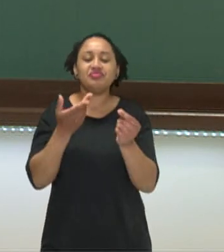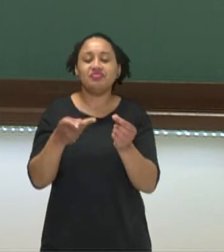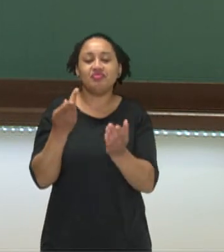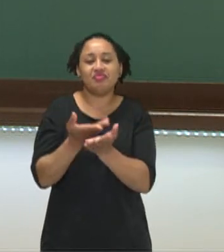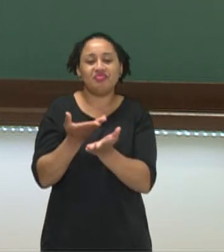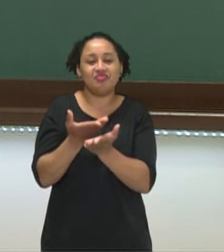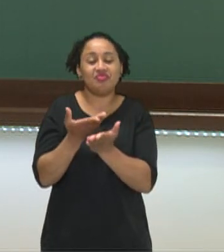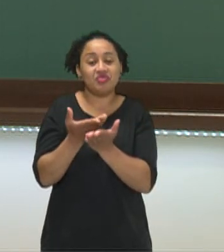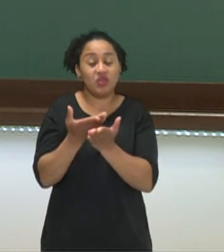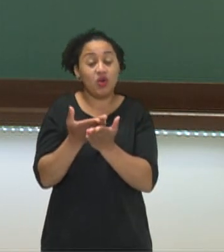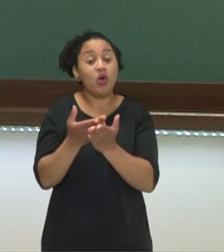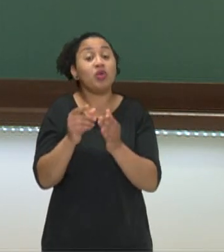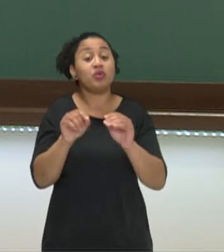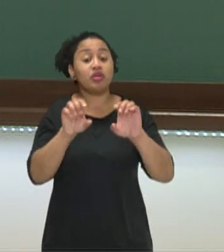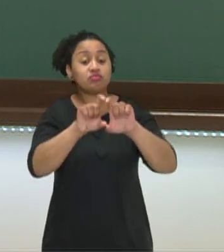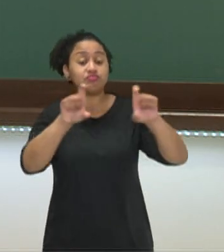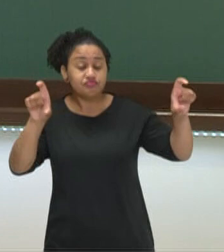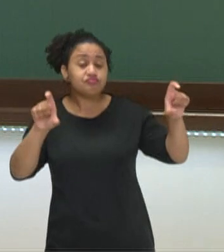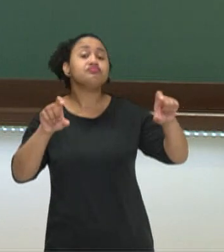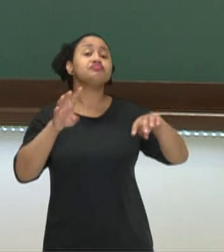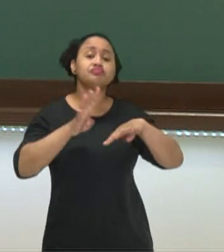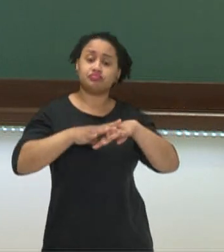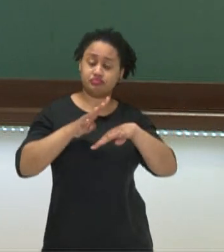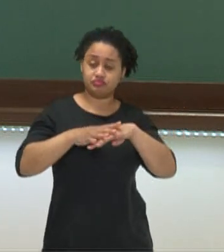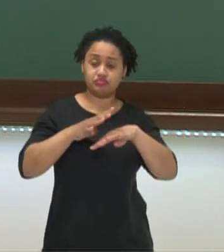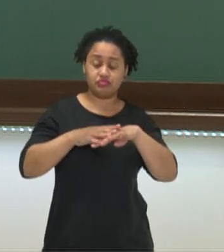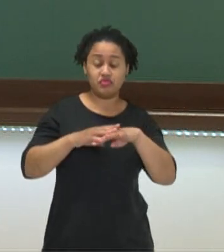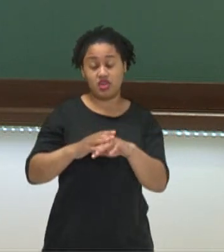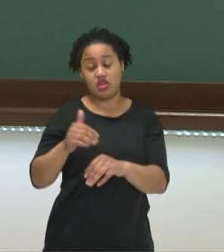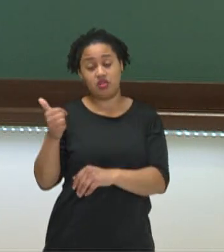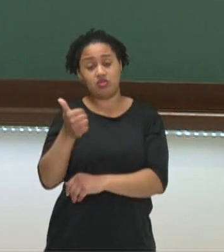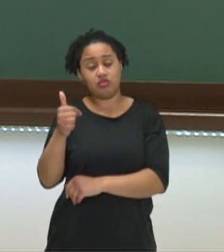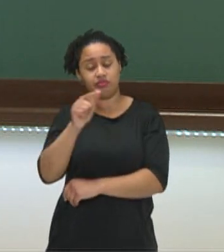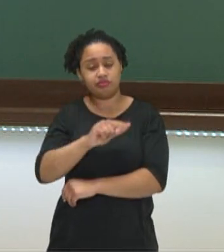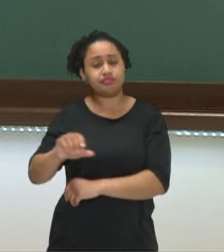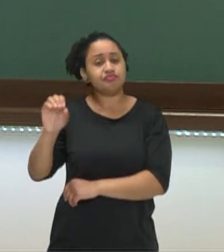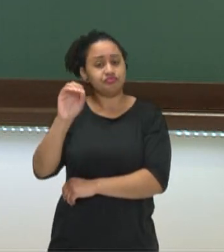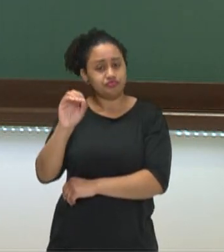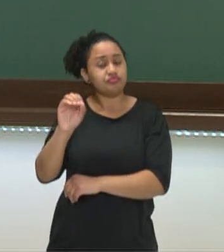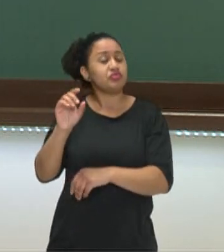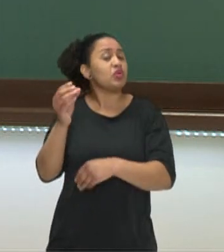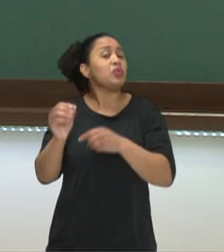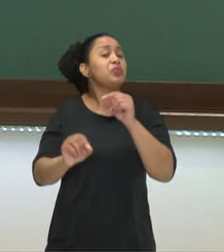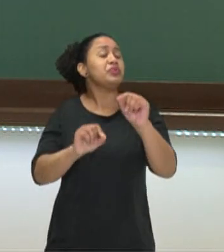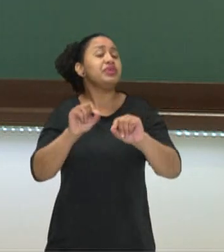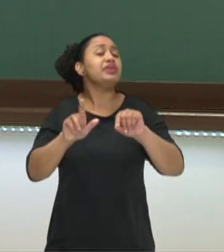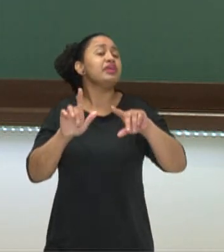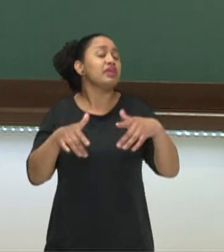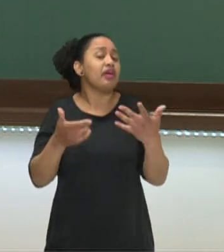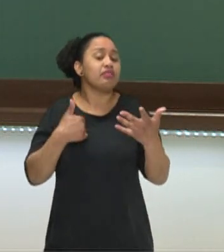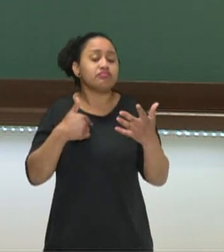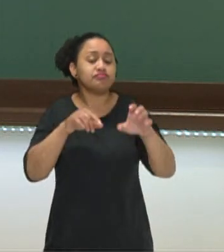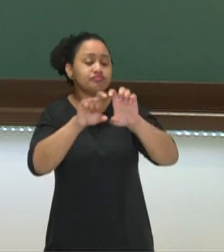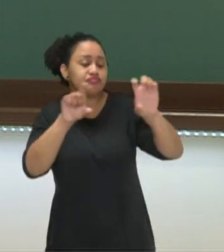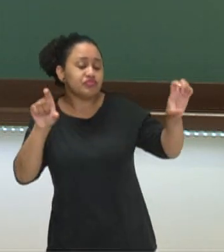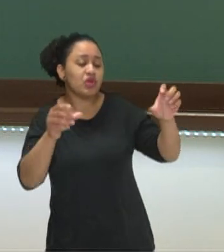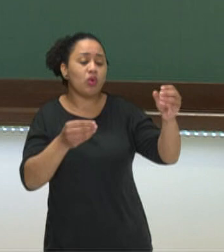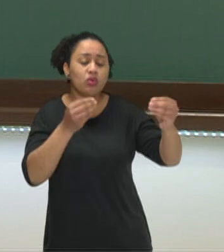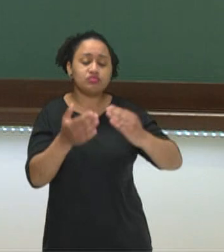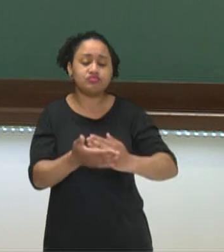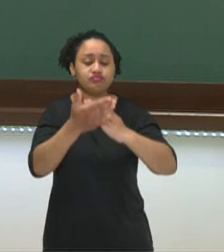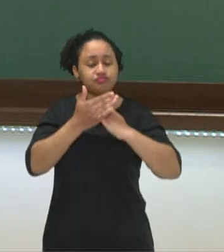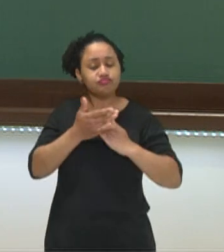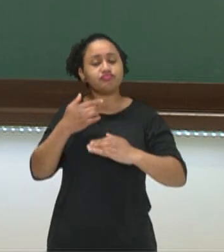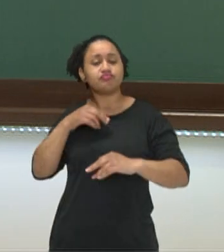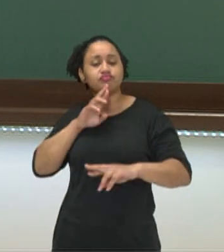aula sobre as equações. Isso, equações matemáticas do primeiro grau. O que são as equações, como é que elas nos ajudam